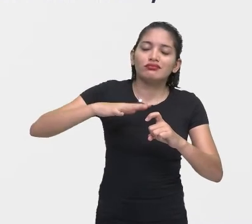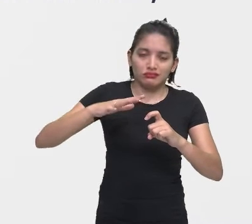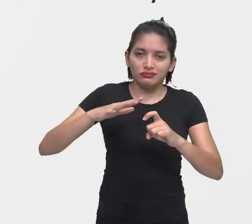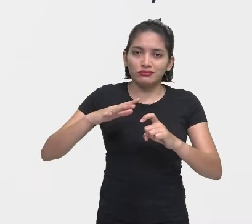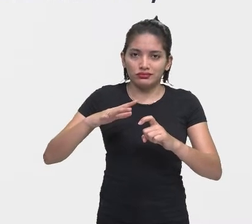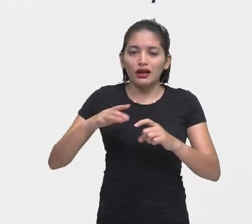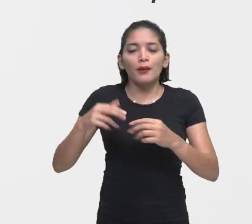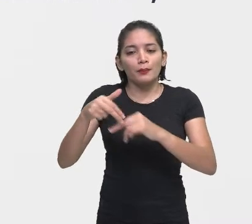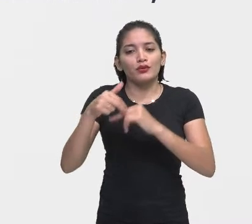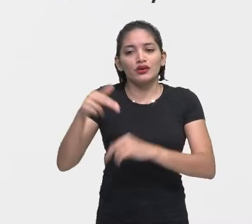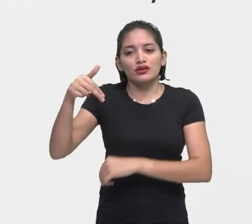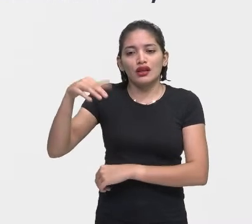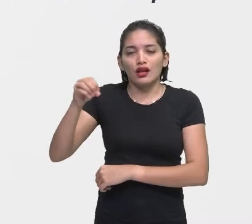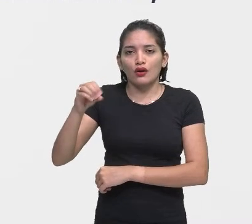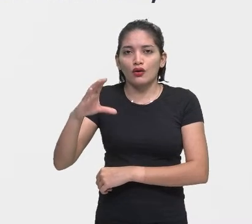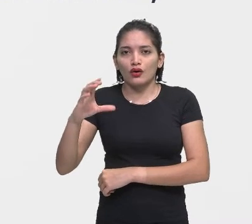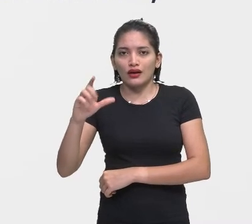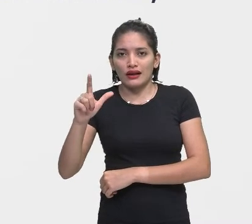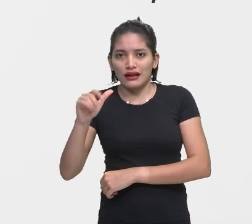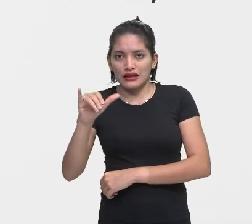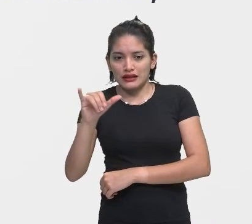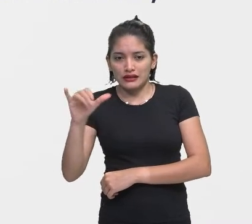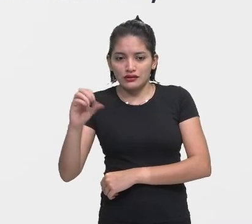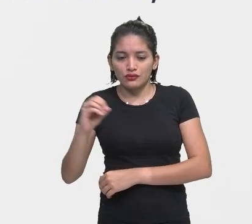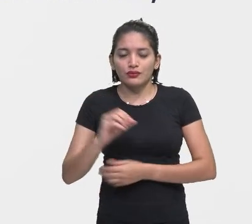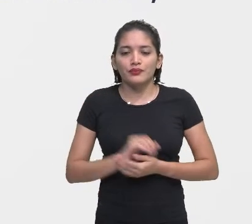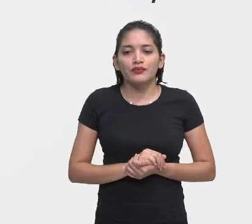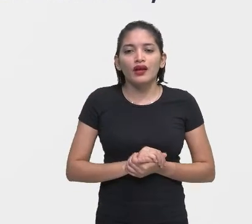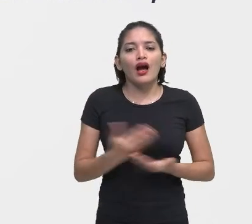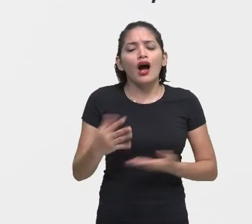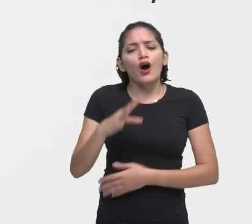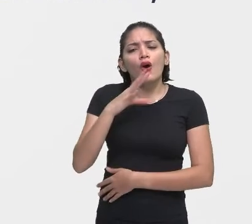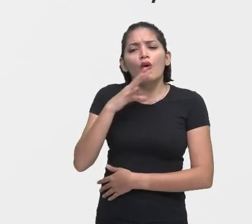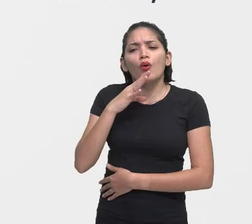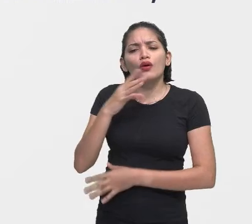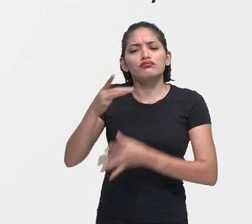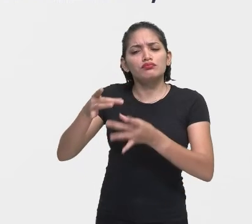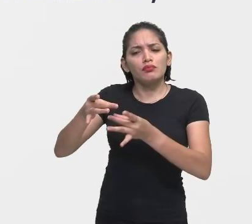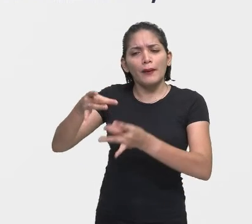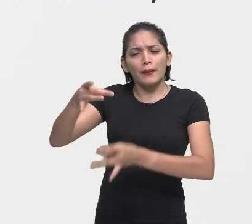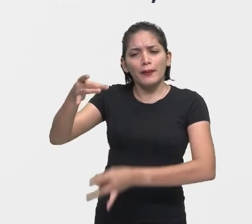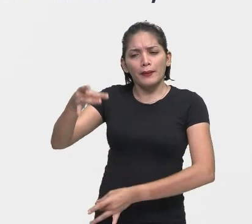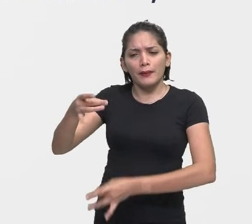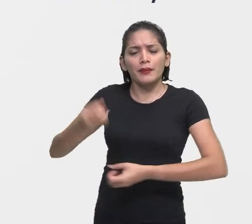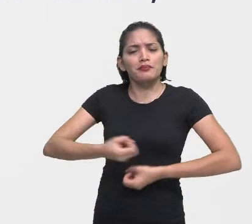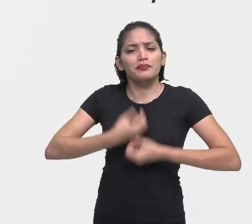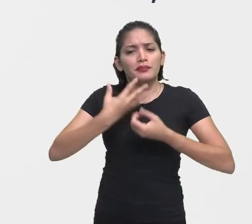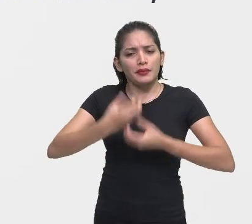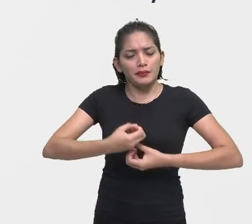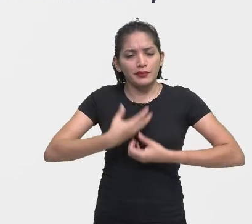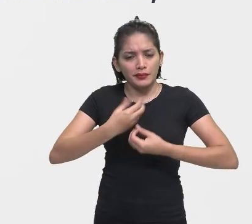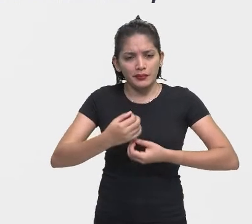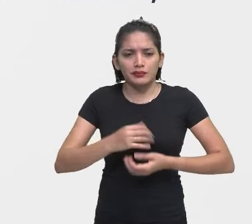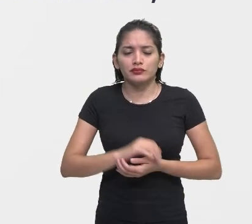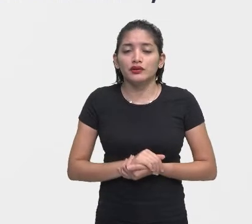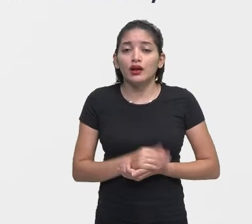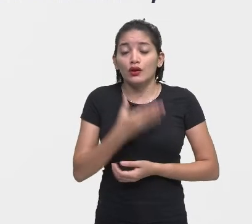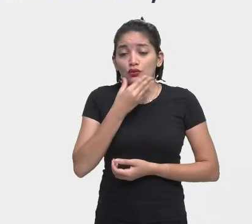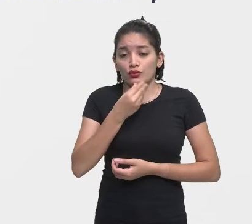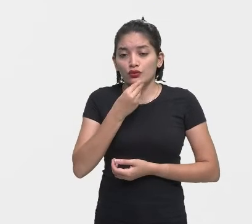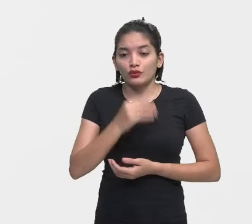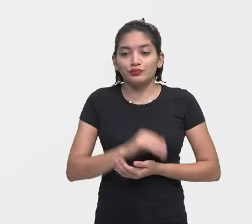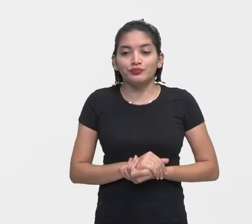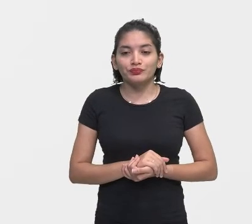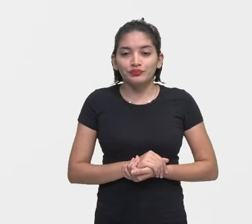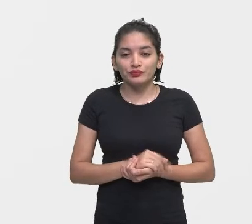daí neoclássico, ok? Vamos então conhecer um fragmento desta poesia neoclássica deste heterônimo Ricardo